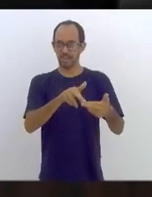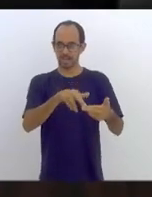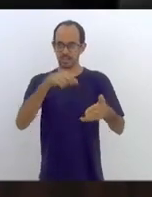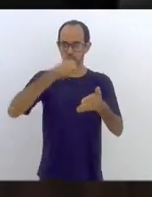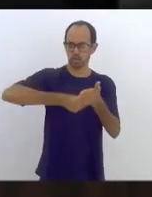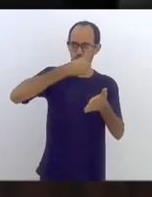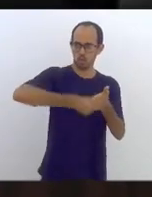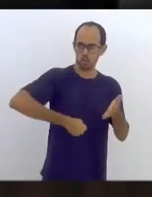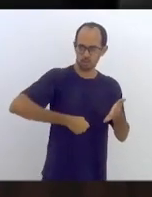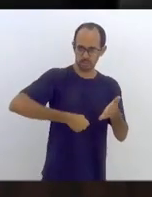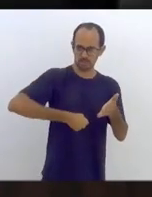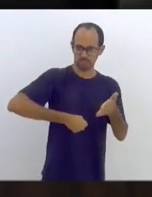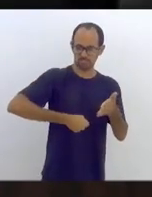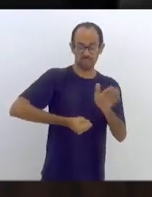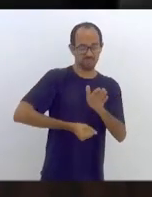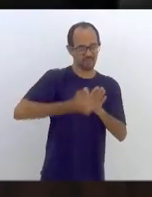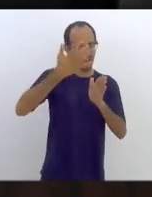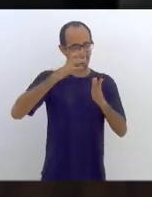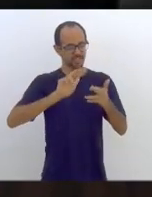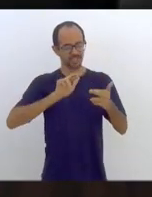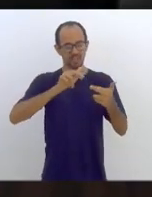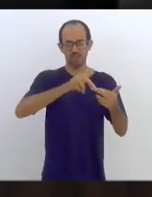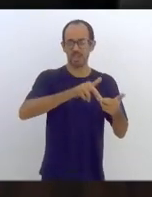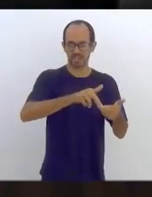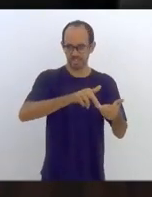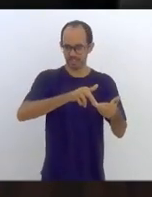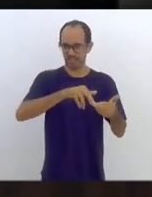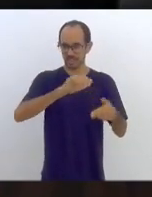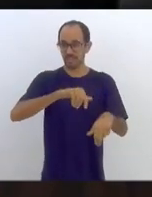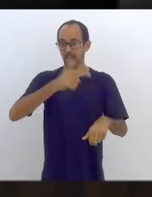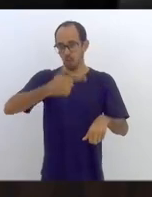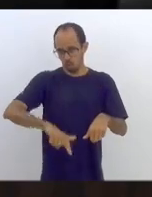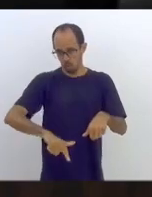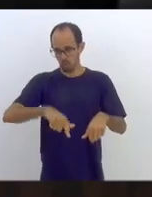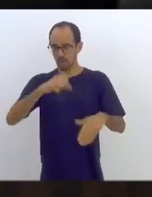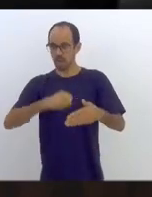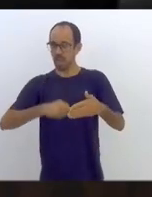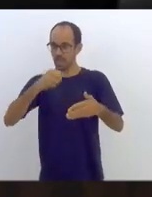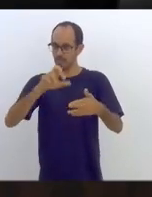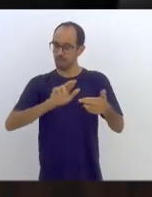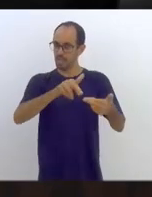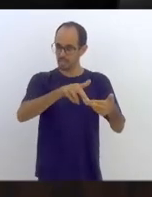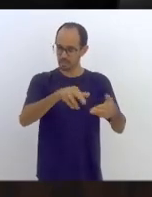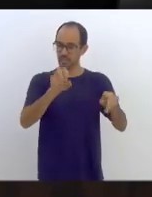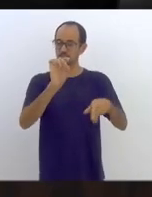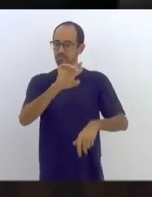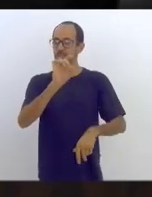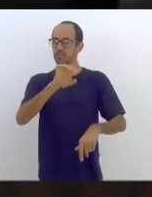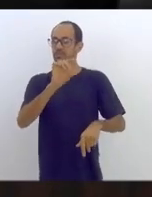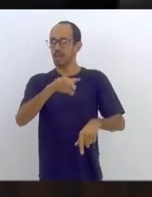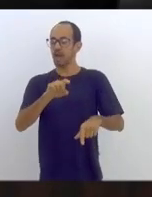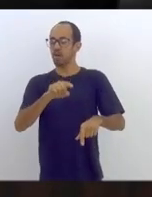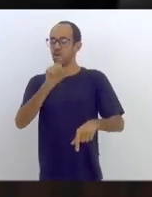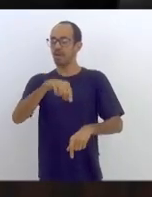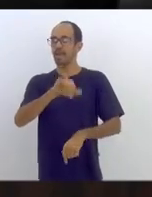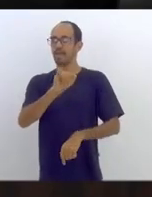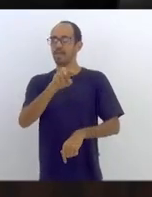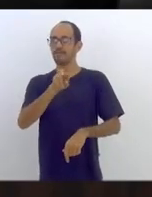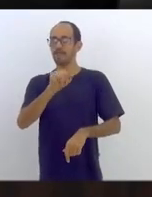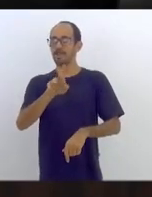luta. São tantas referências. Ela, mais uma referência de luta tão especial,